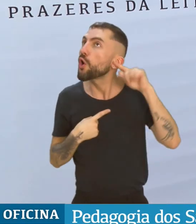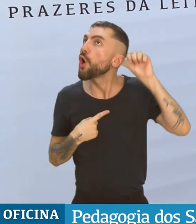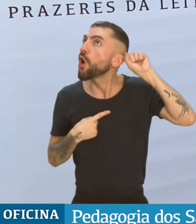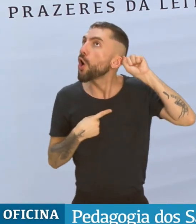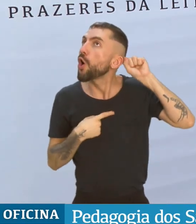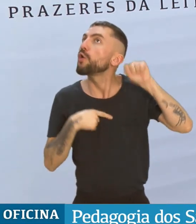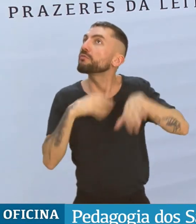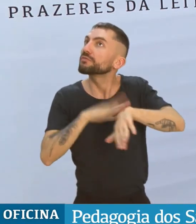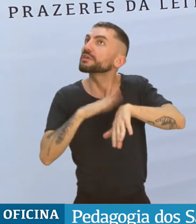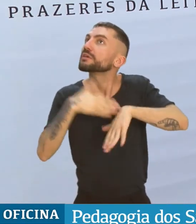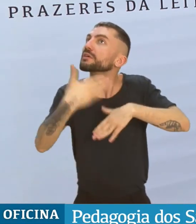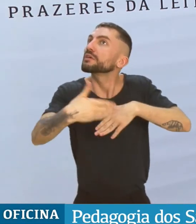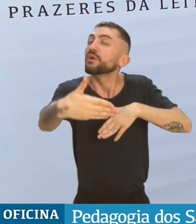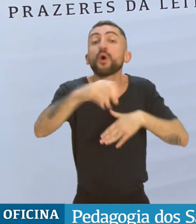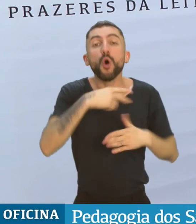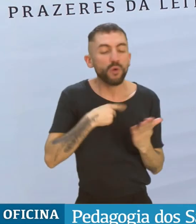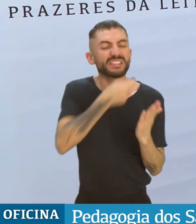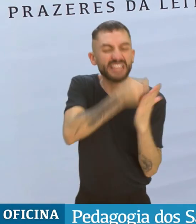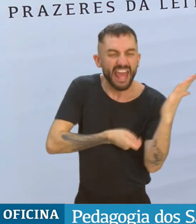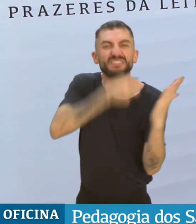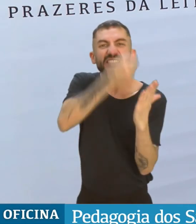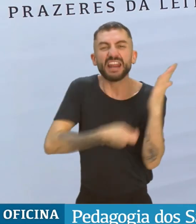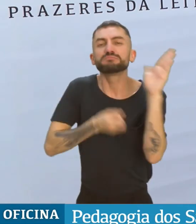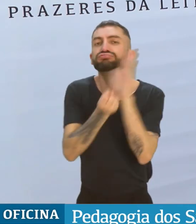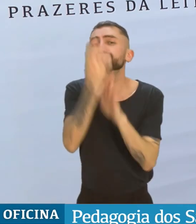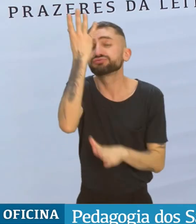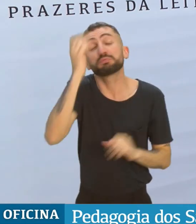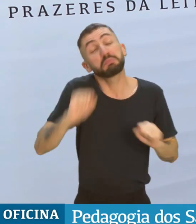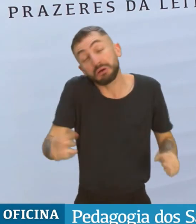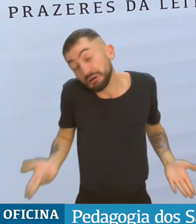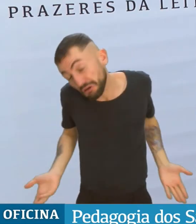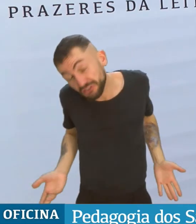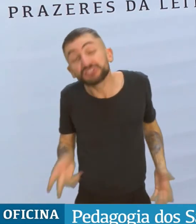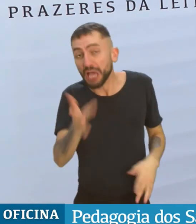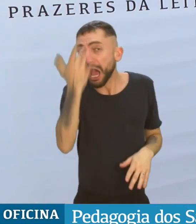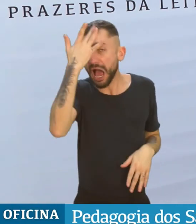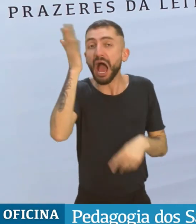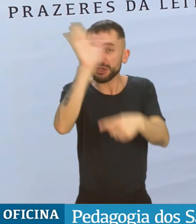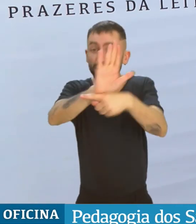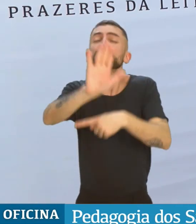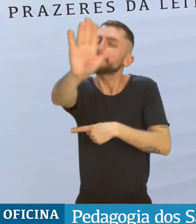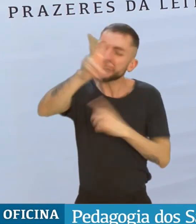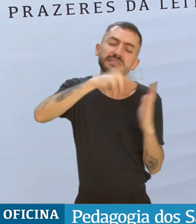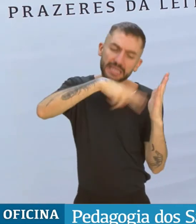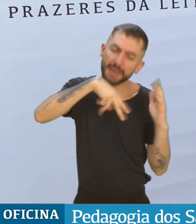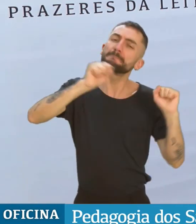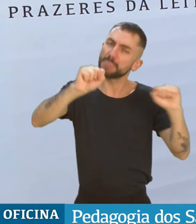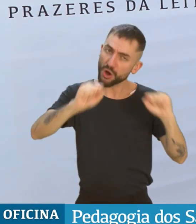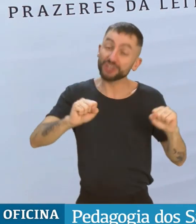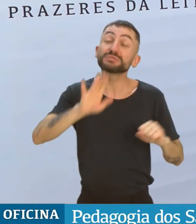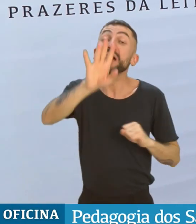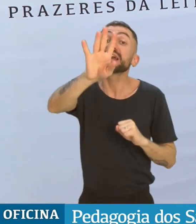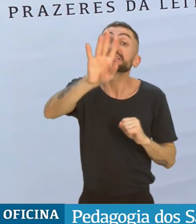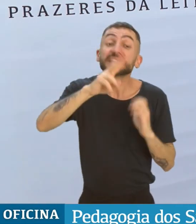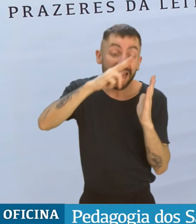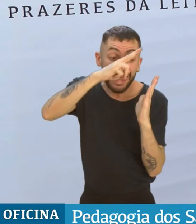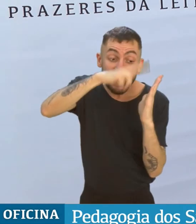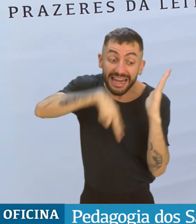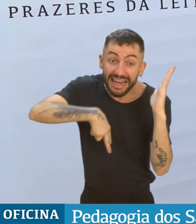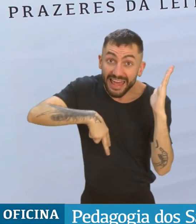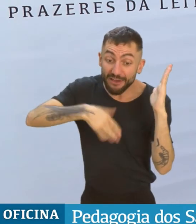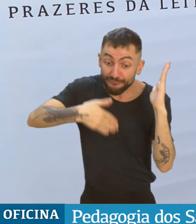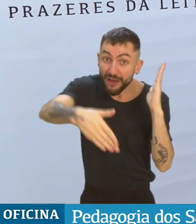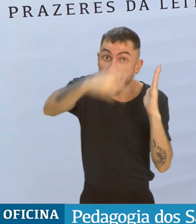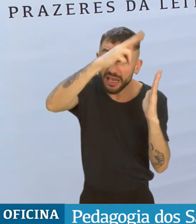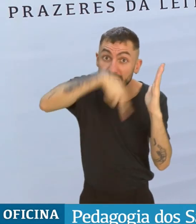vezes, mesclando, mas você pode ler. Mas eu acho que é bacana quando você lê, antes de ler